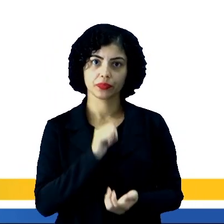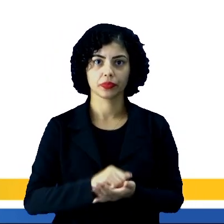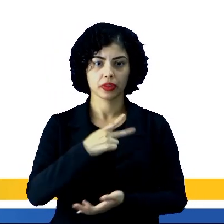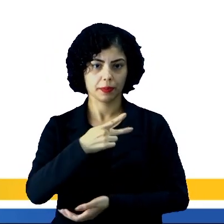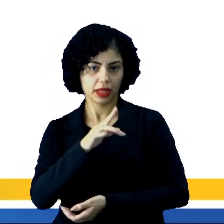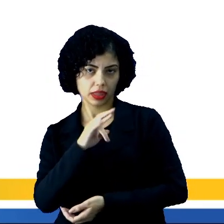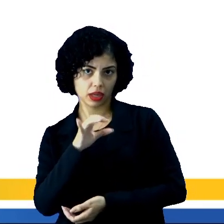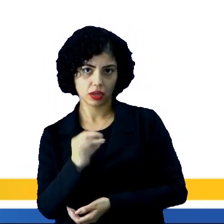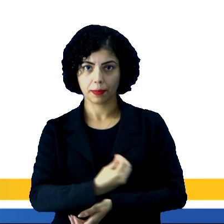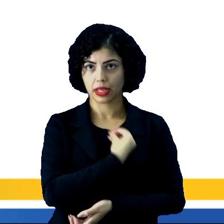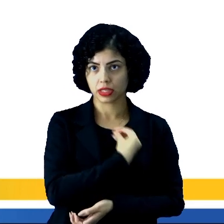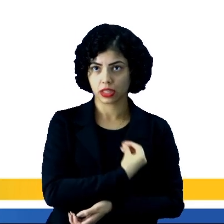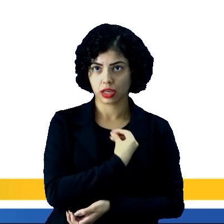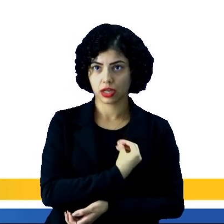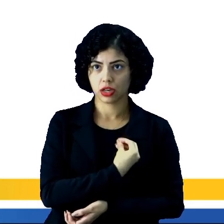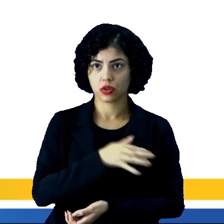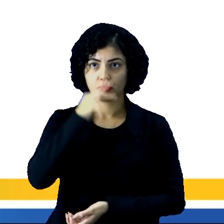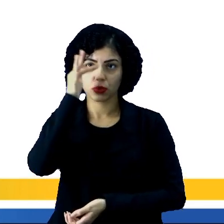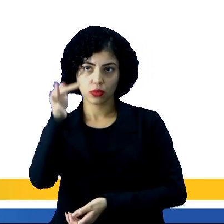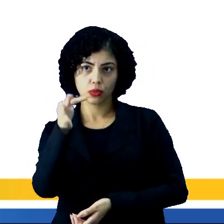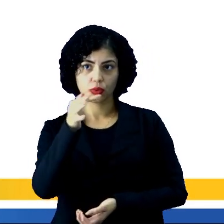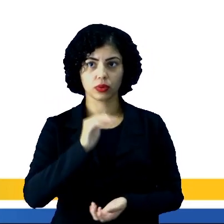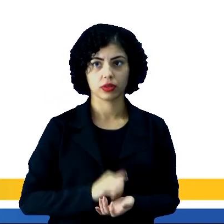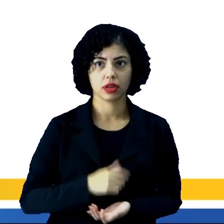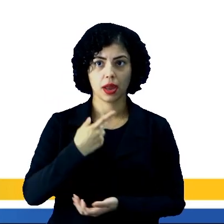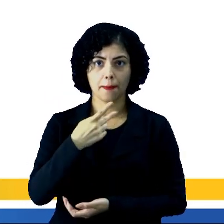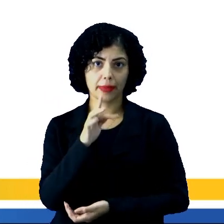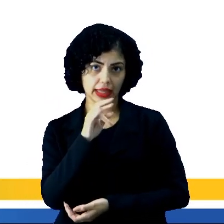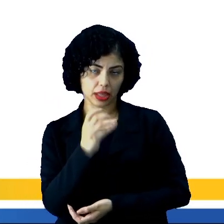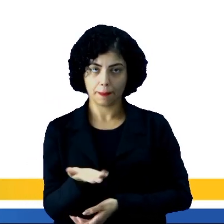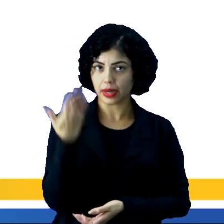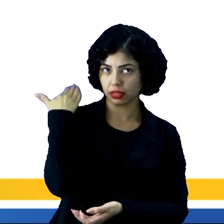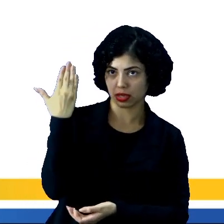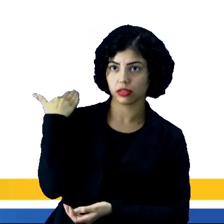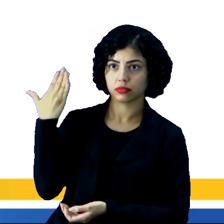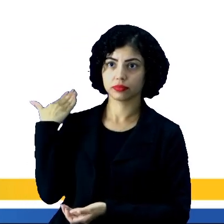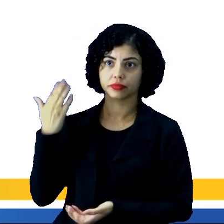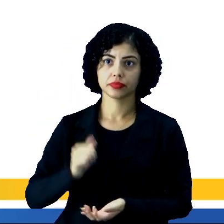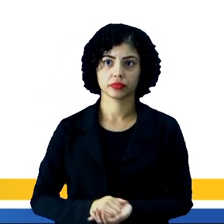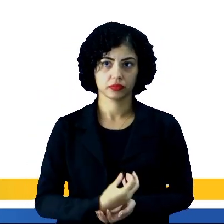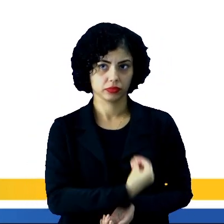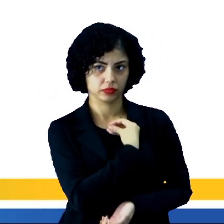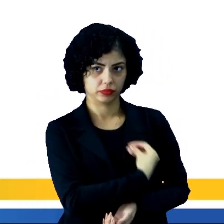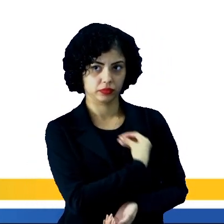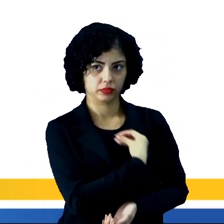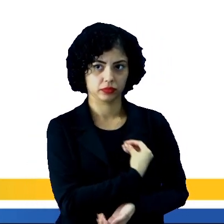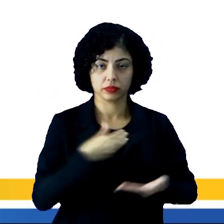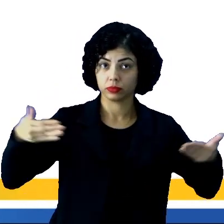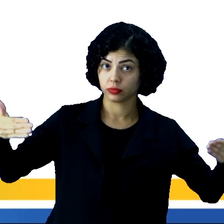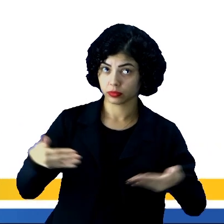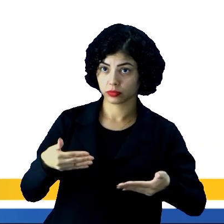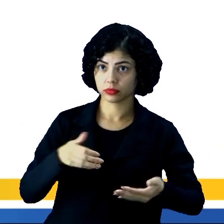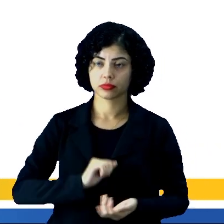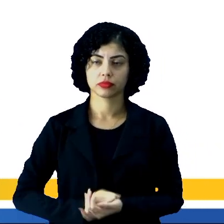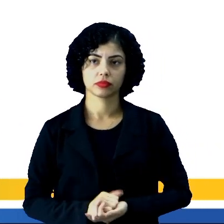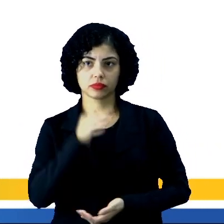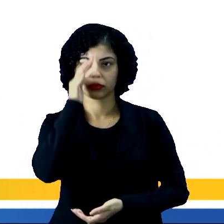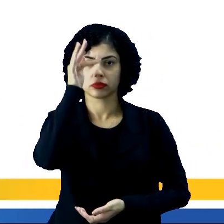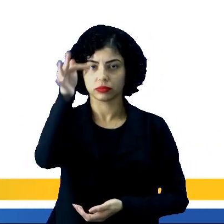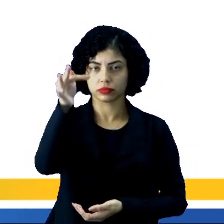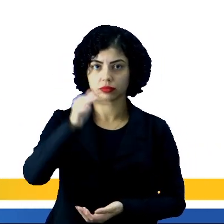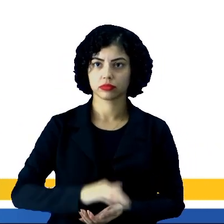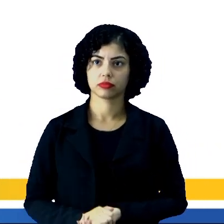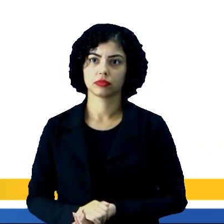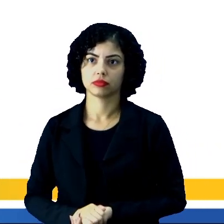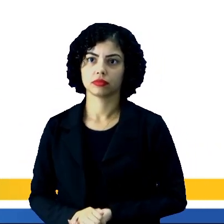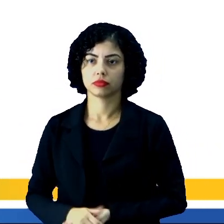Pretérito presente e o futuro pretérito que é o passado presente né que é o agora e o